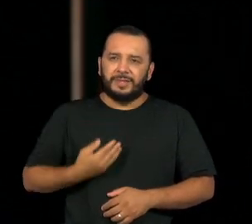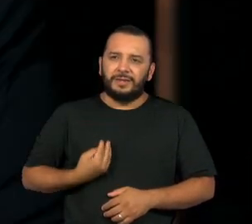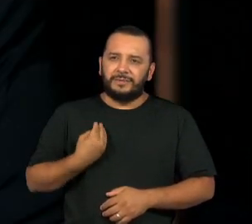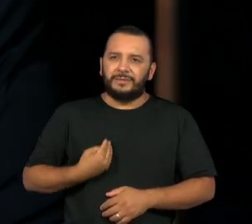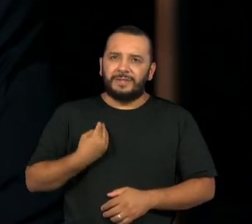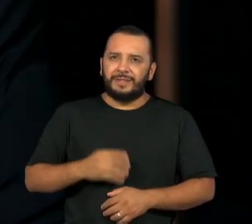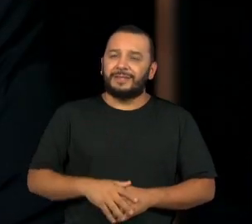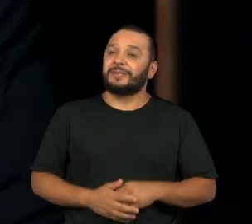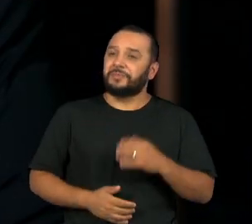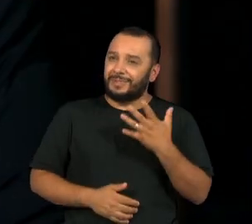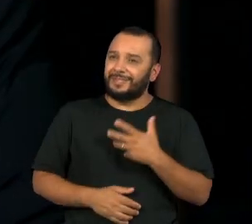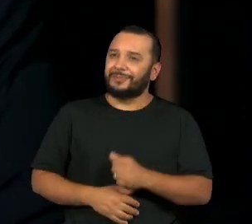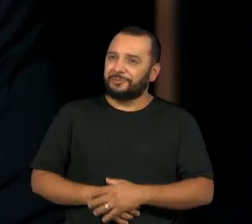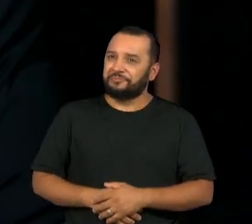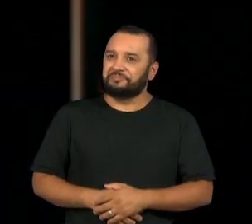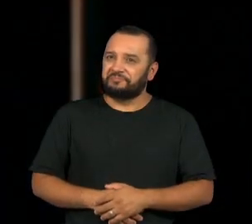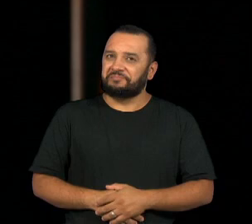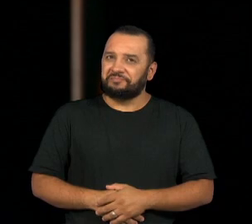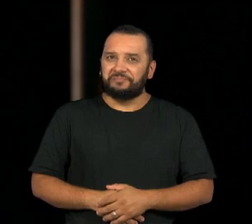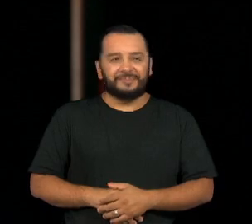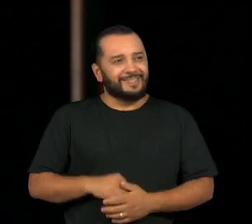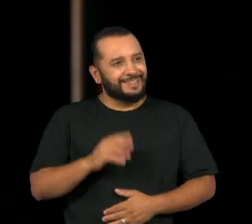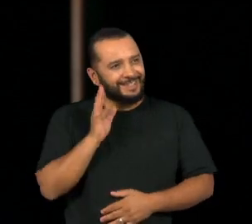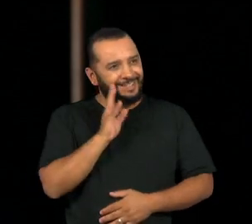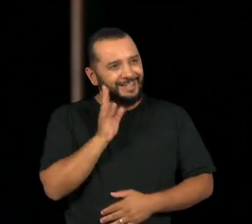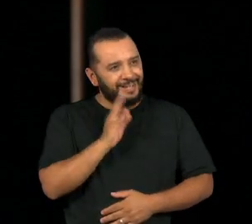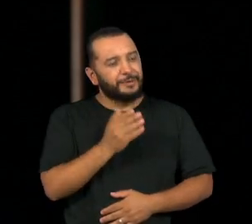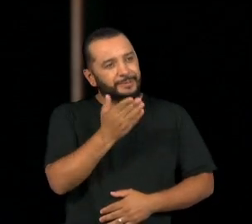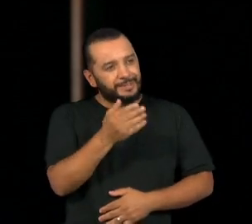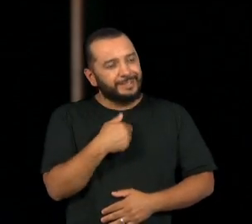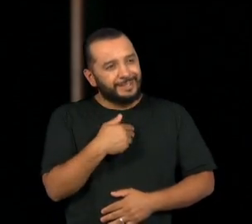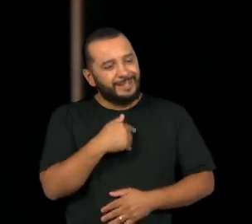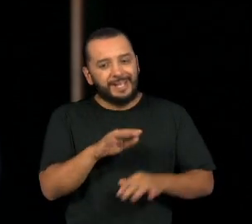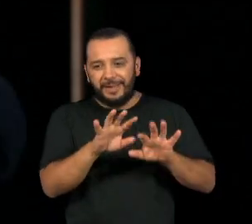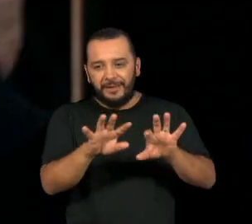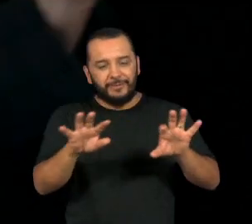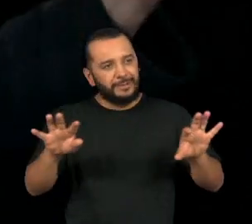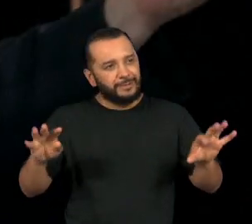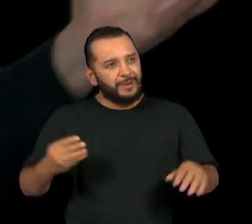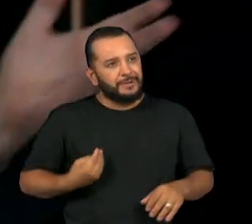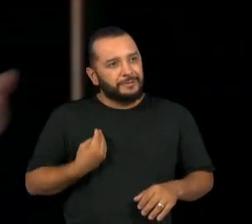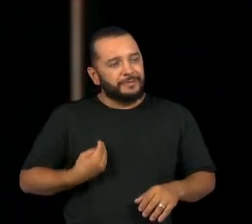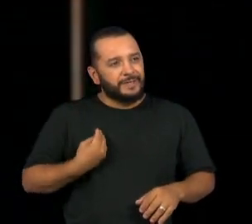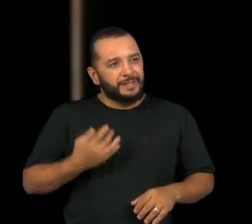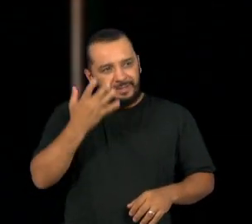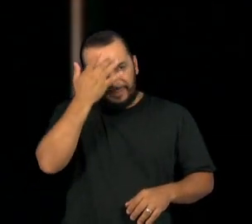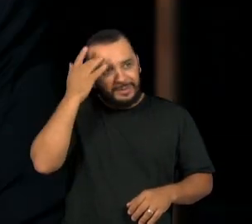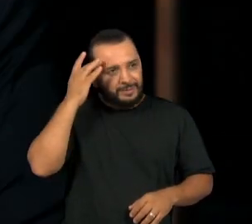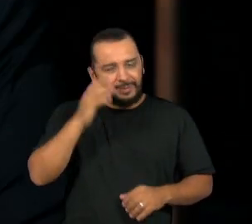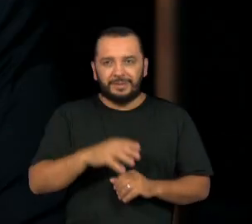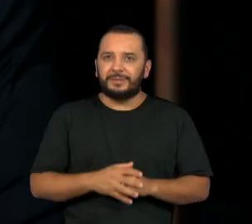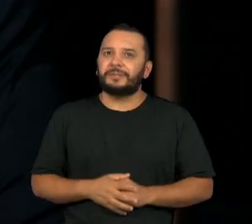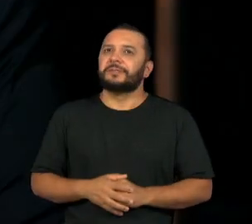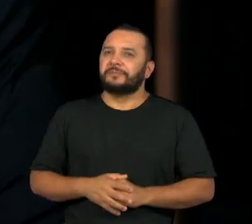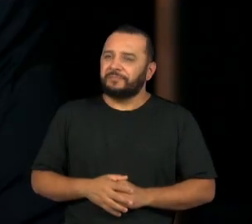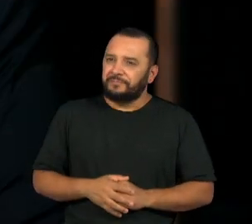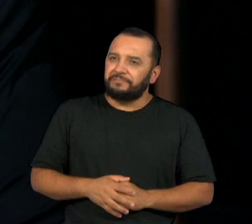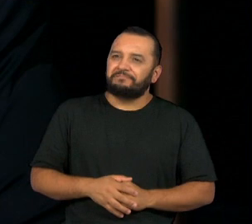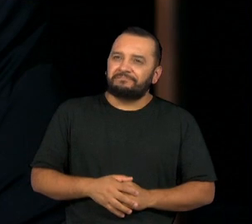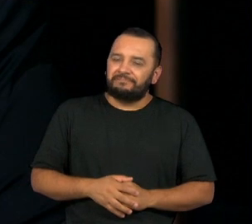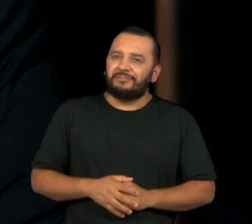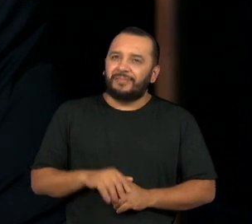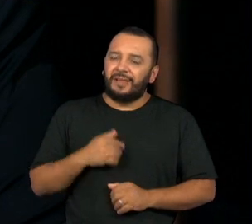Que bonito. Que legal, né? Você ser um influencer nesse nível. Tem uma coisa que eu gosto muito